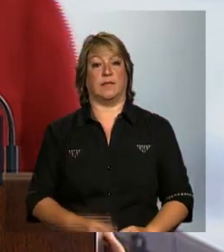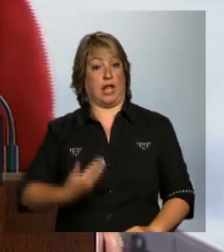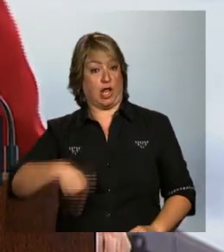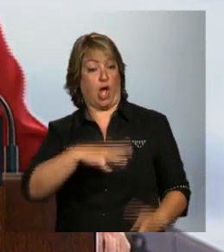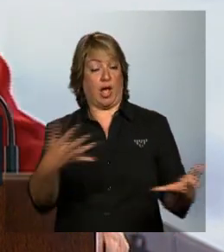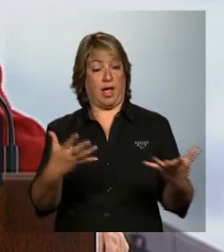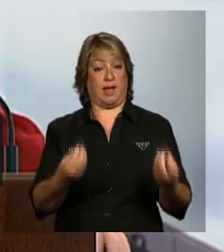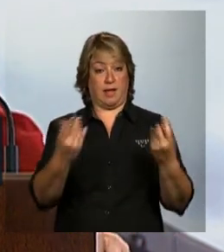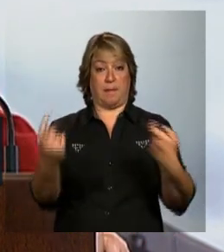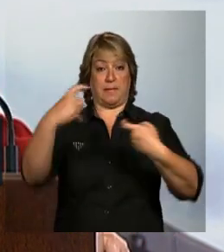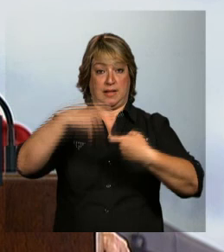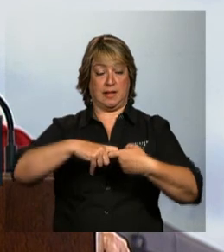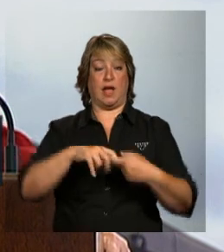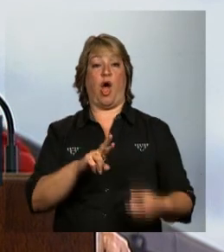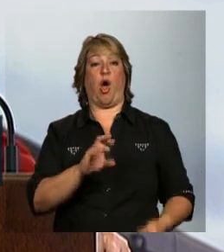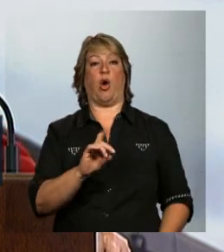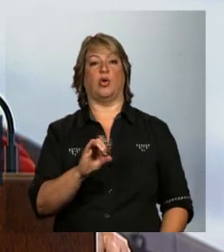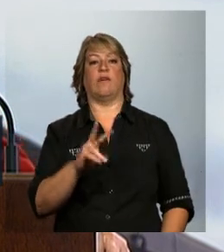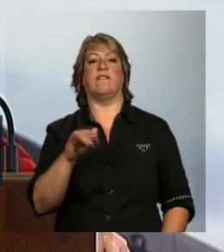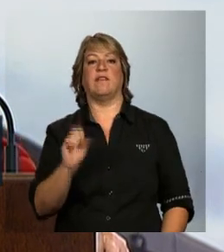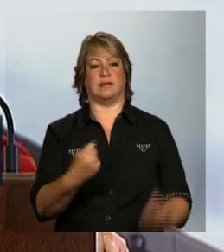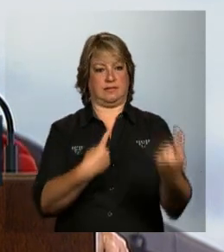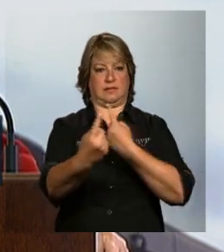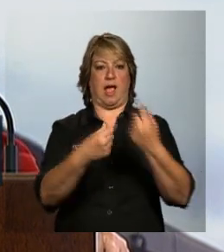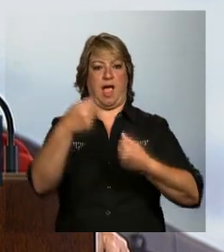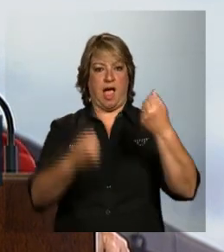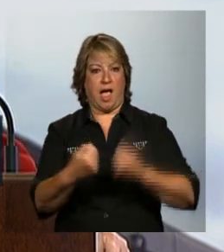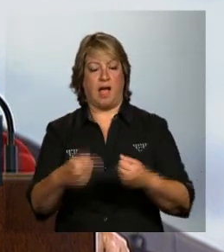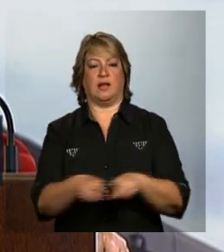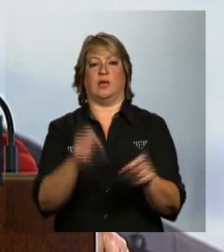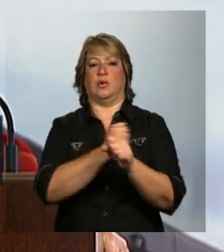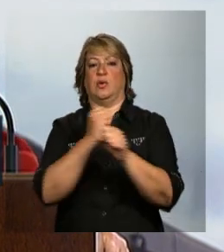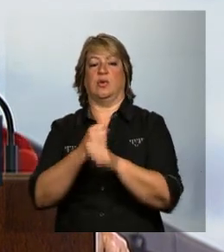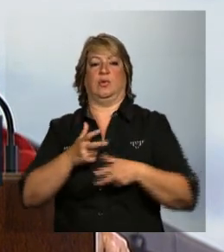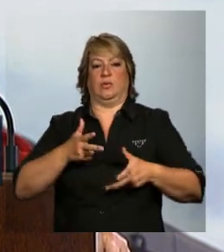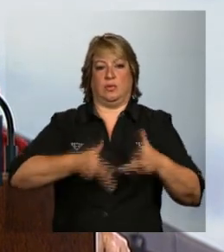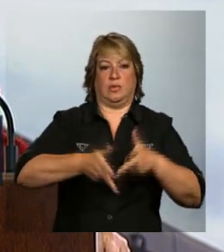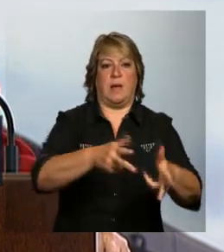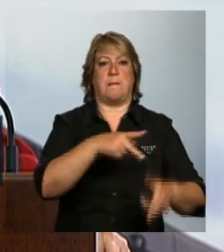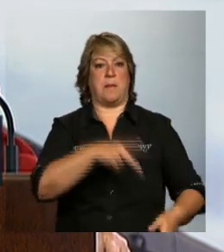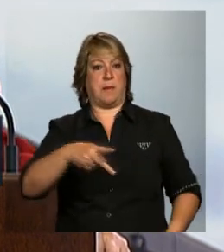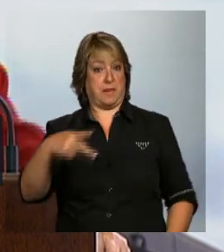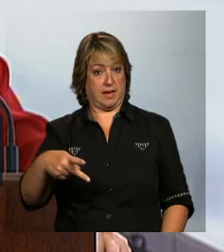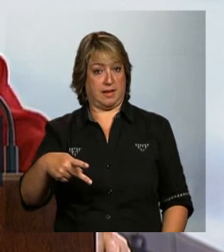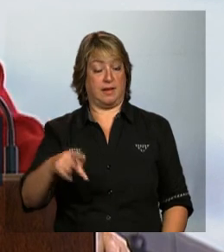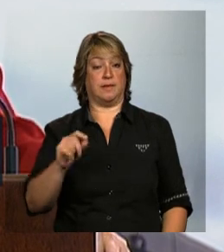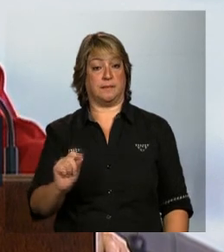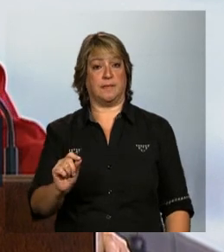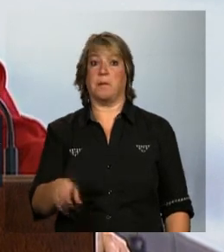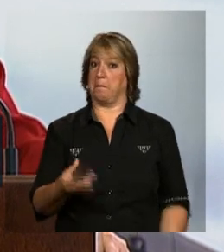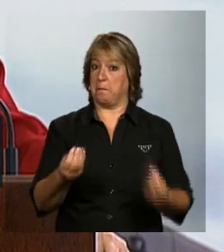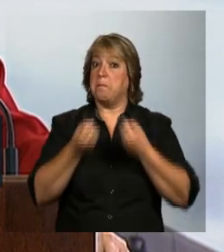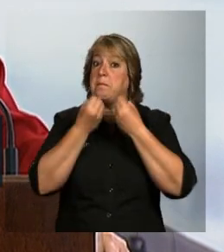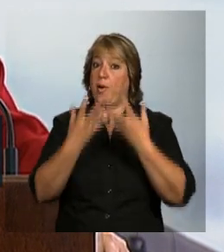estamos propondo em rodovias as concessões de ferrovias ppp são